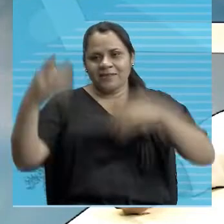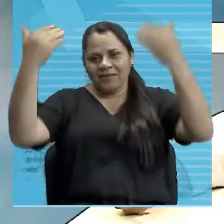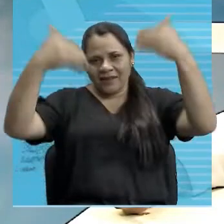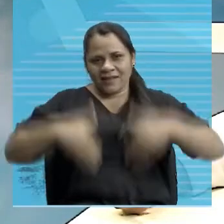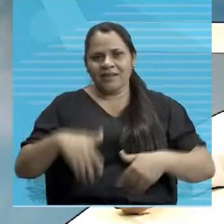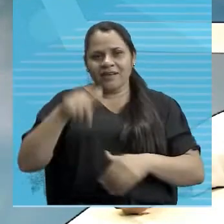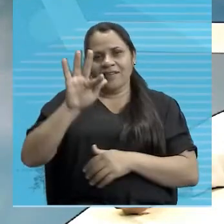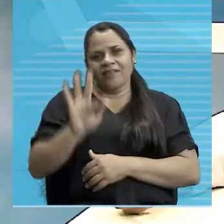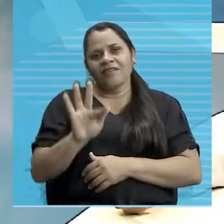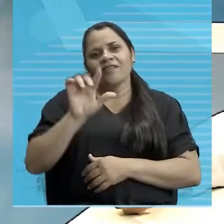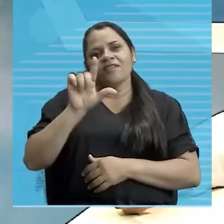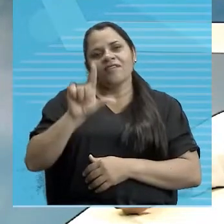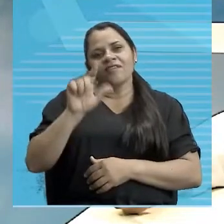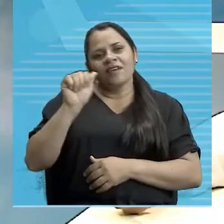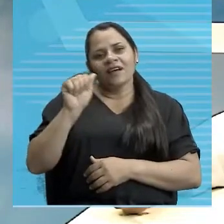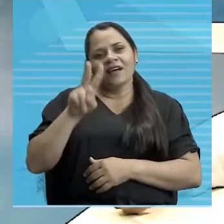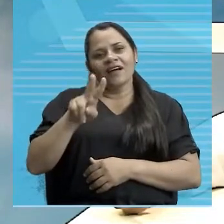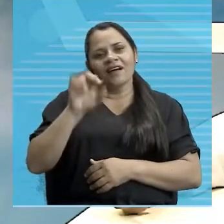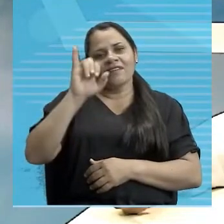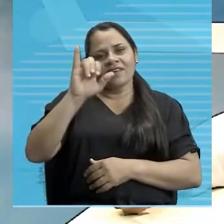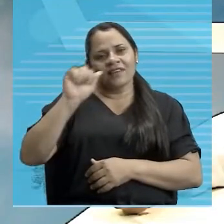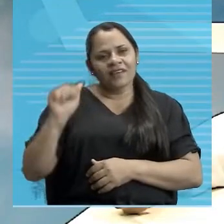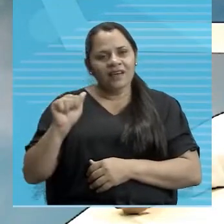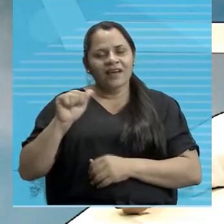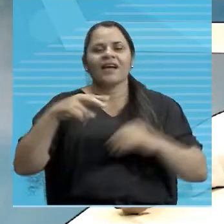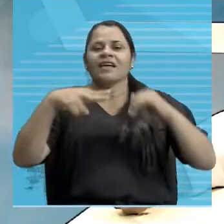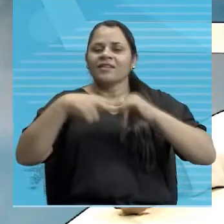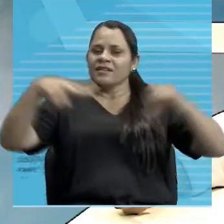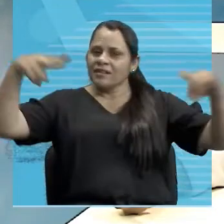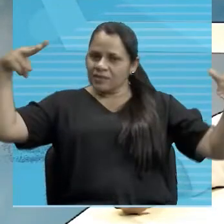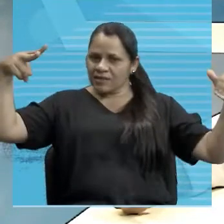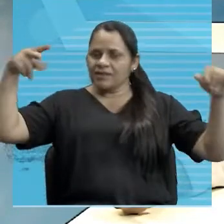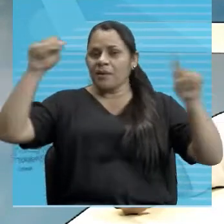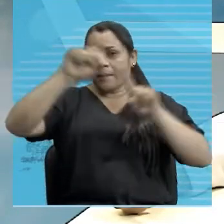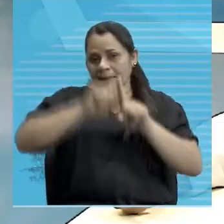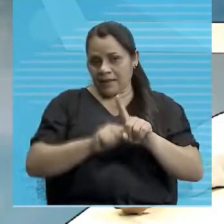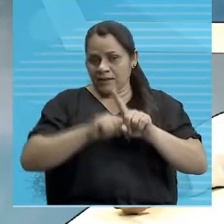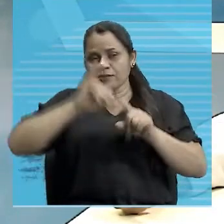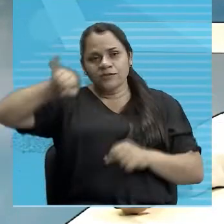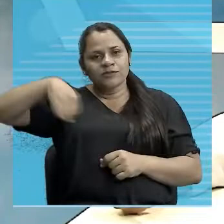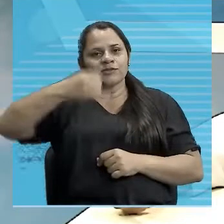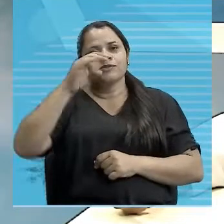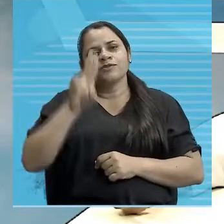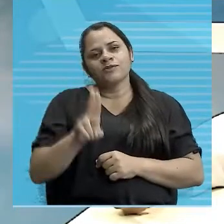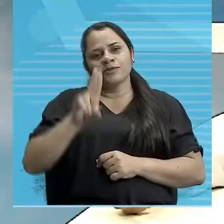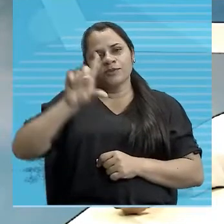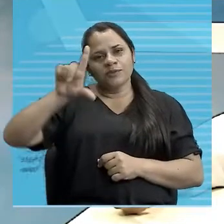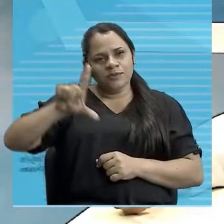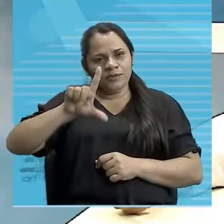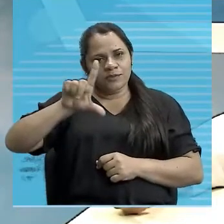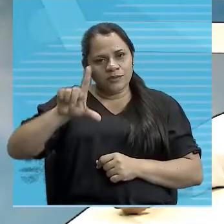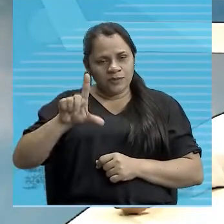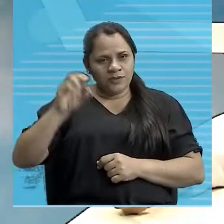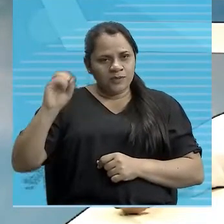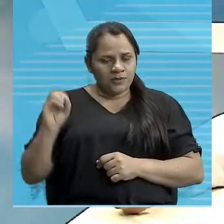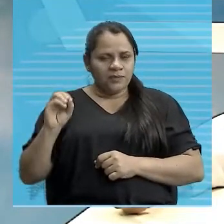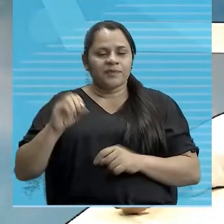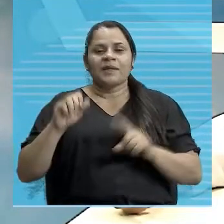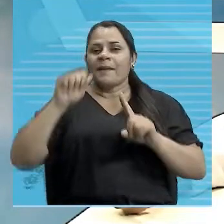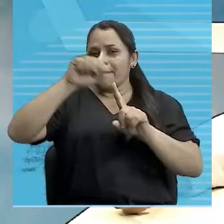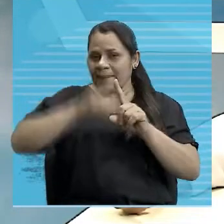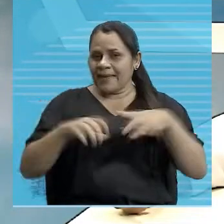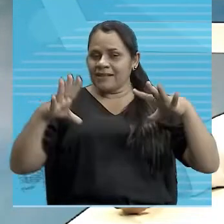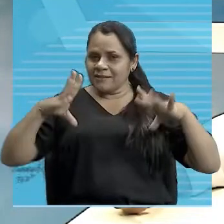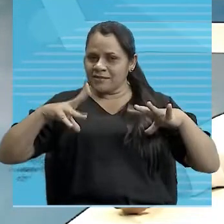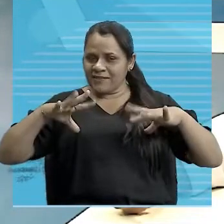esta noite linda no canal Educação, mês de julho, mês de férias, hein, galera? Coisa boa, todo mundo se preparando aí para